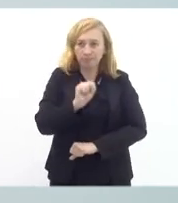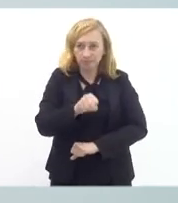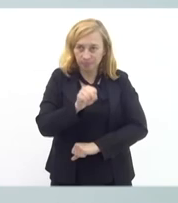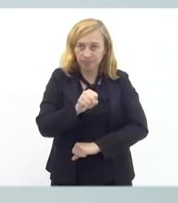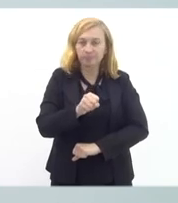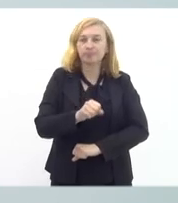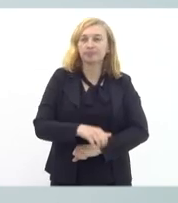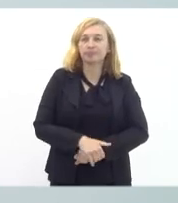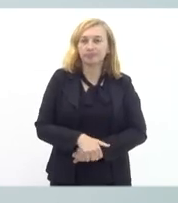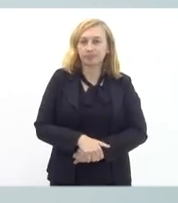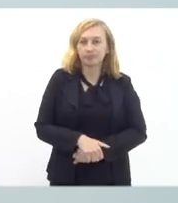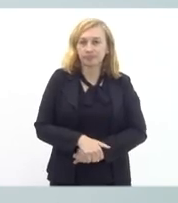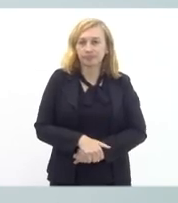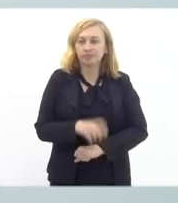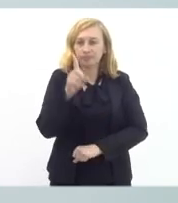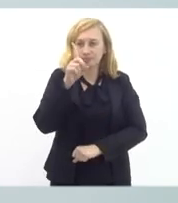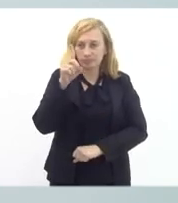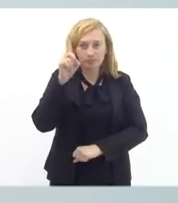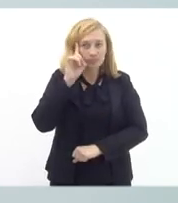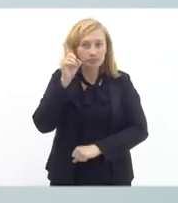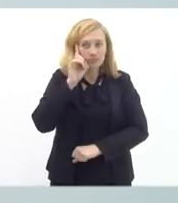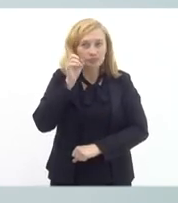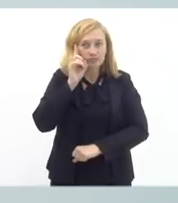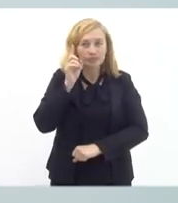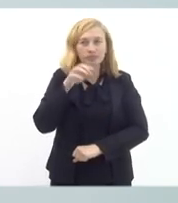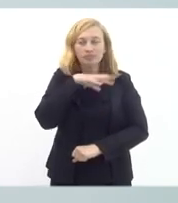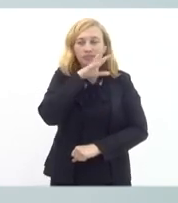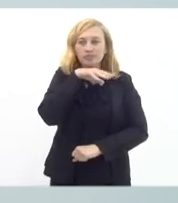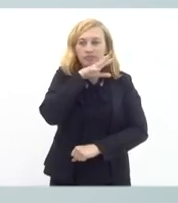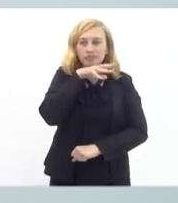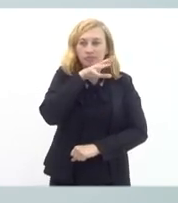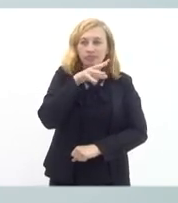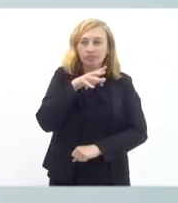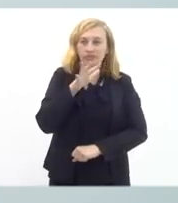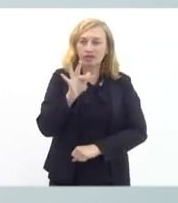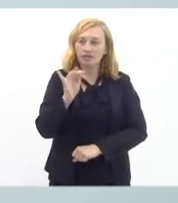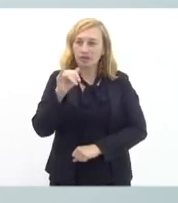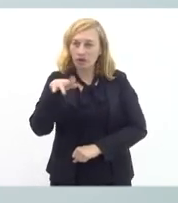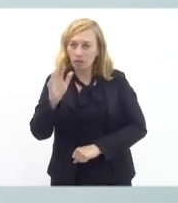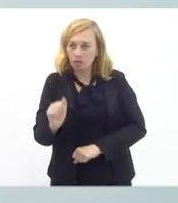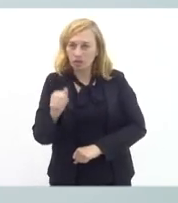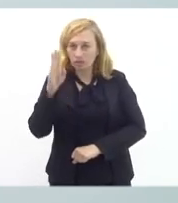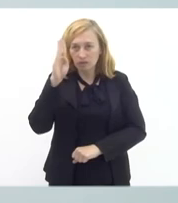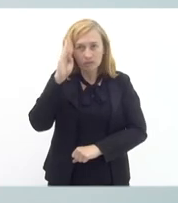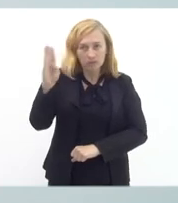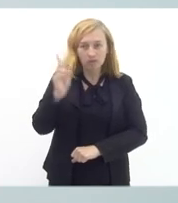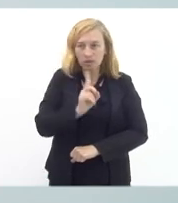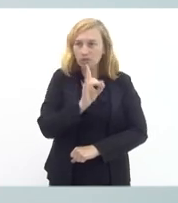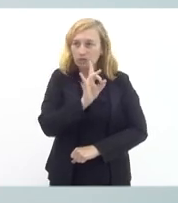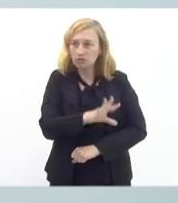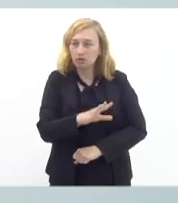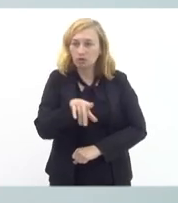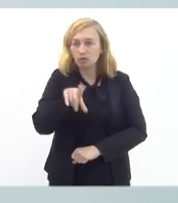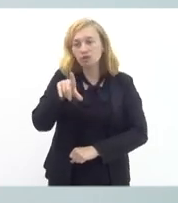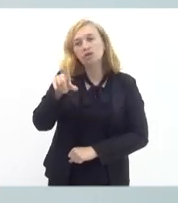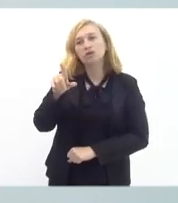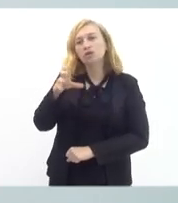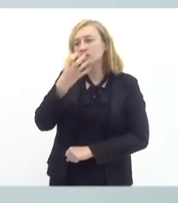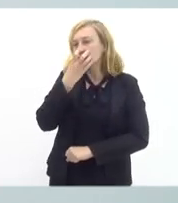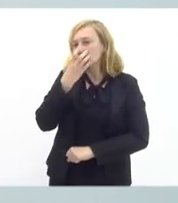fato, o dia a dia dos animais, da fauna, principalmente, não só dos pets, né, mas